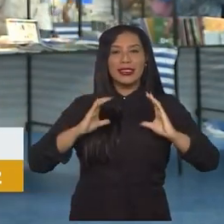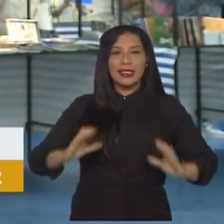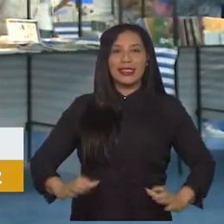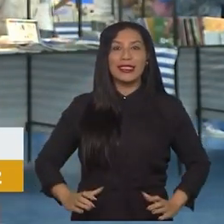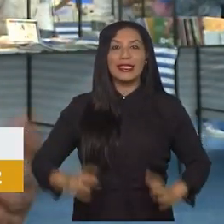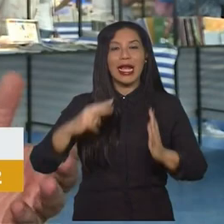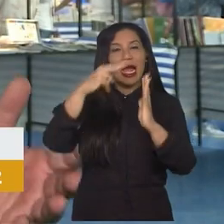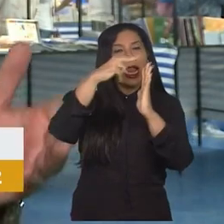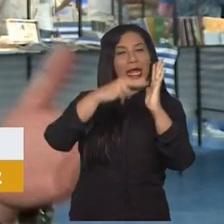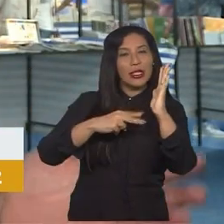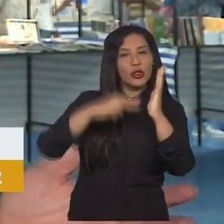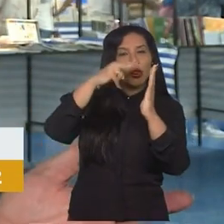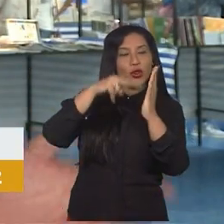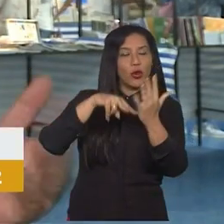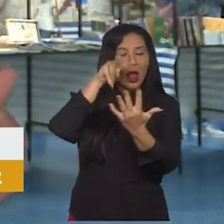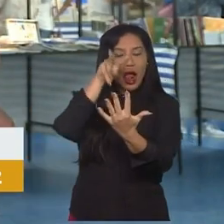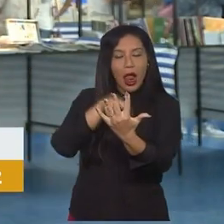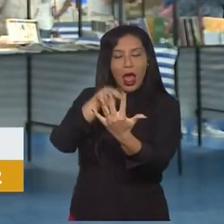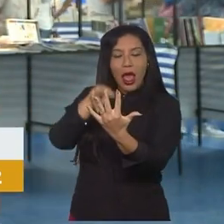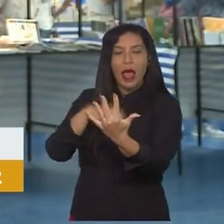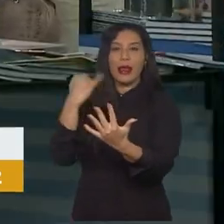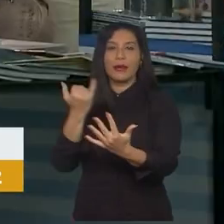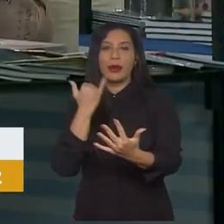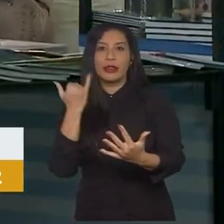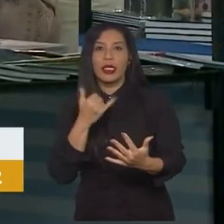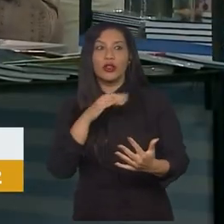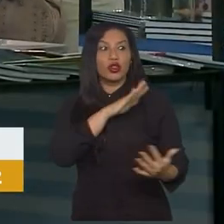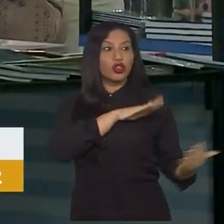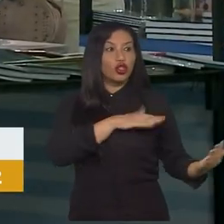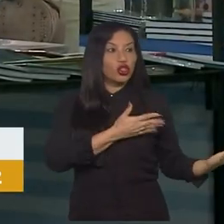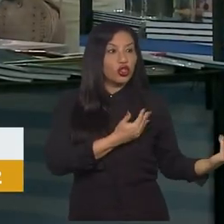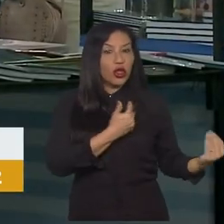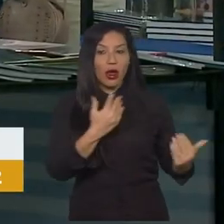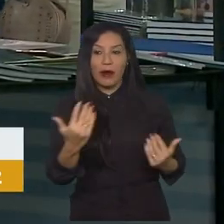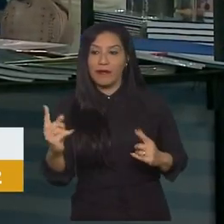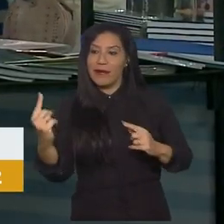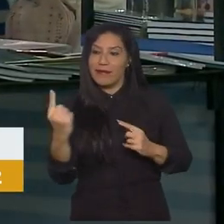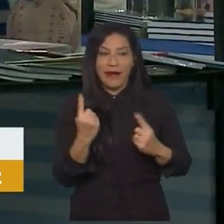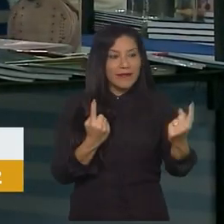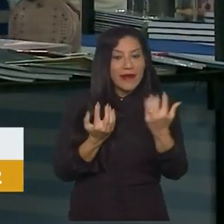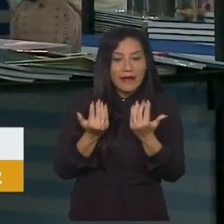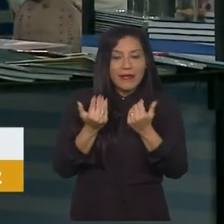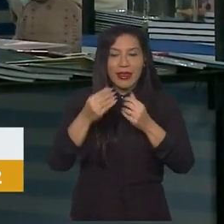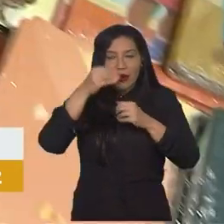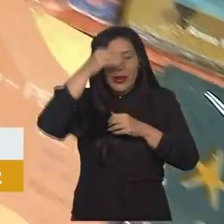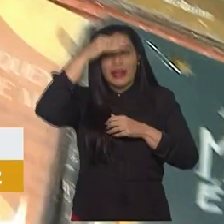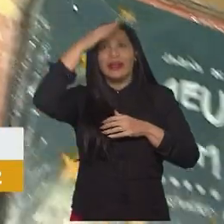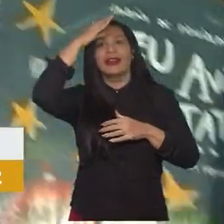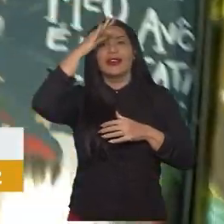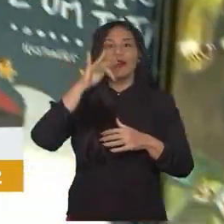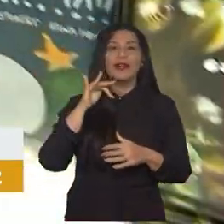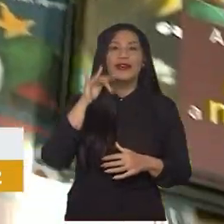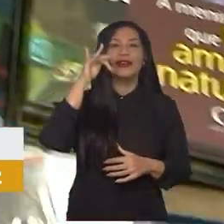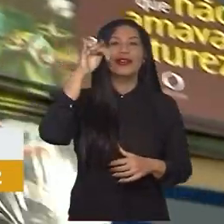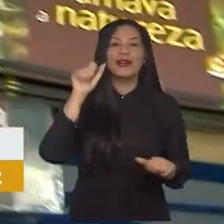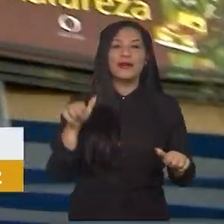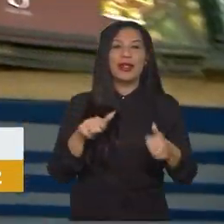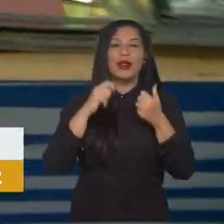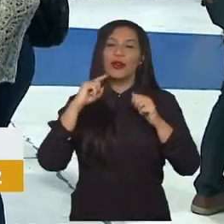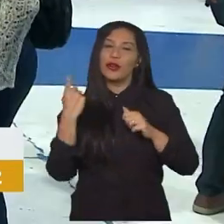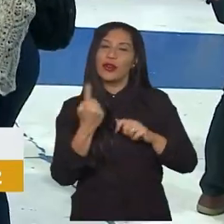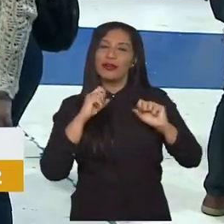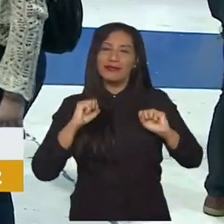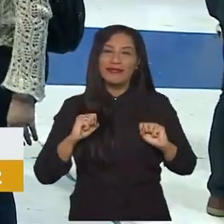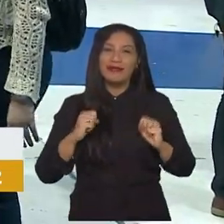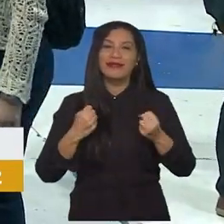a leitura é muito importante nesse sentido. Ela aproxima os jovens no conhecimento para um futuro melhor. Então a gente está empenhado nesse processo.